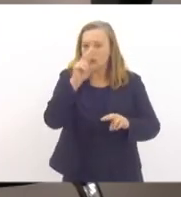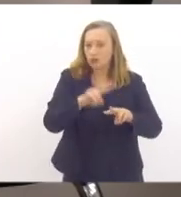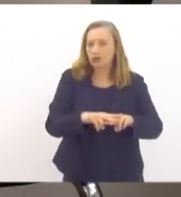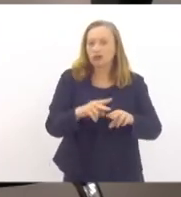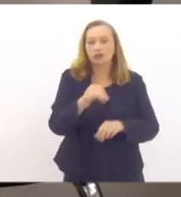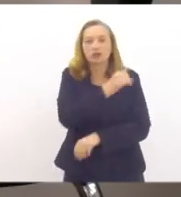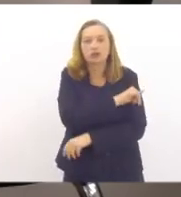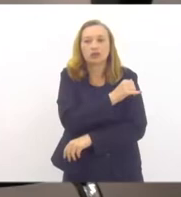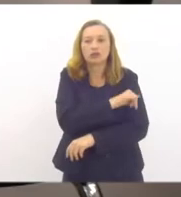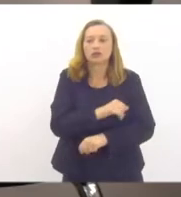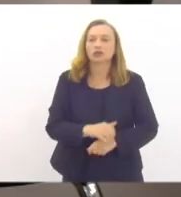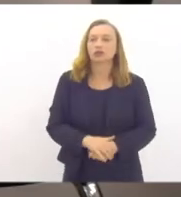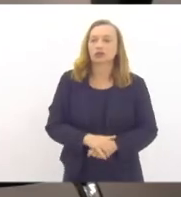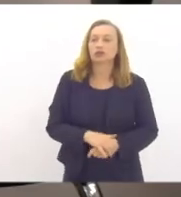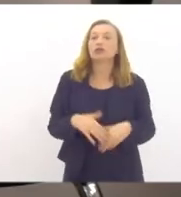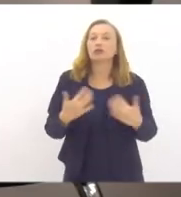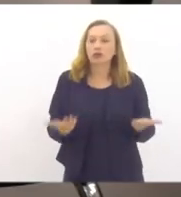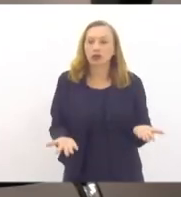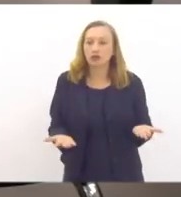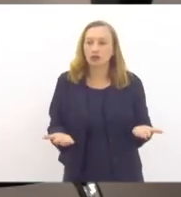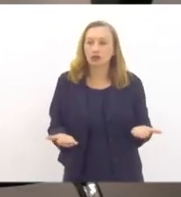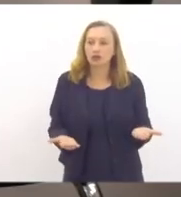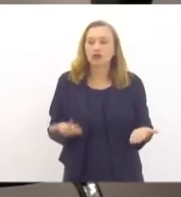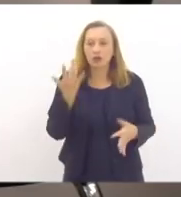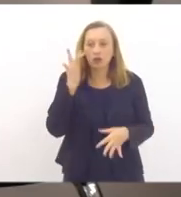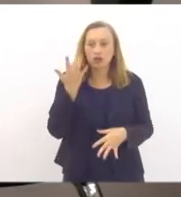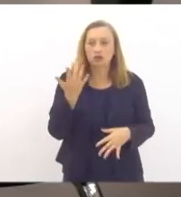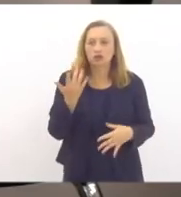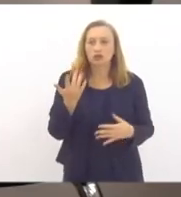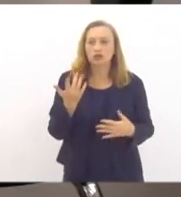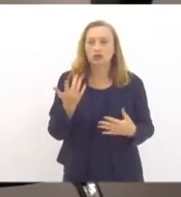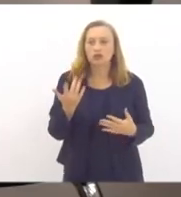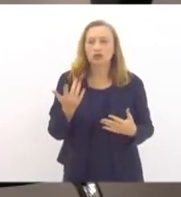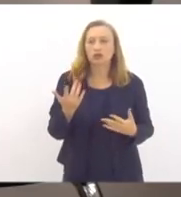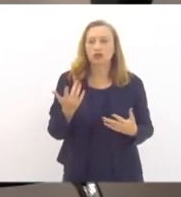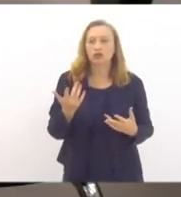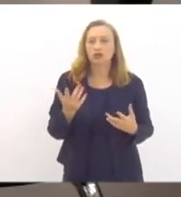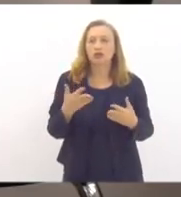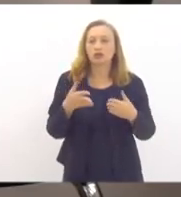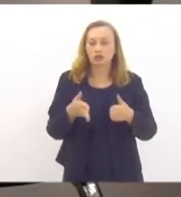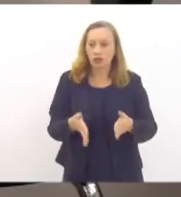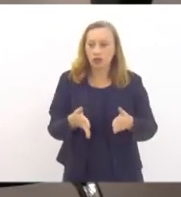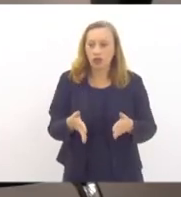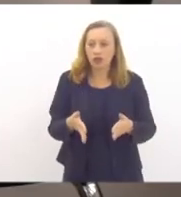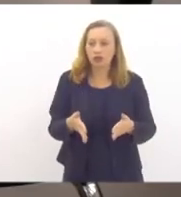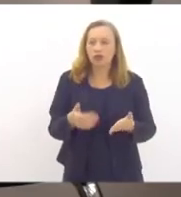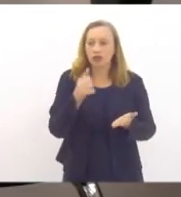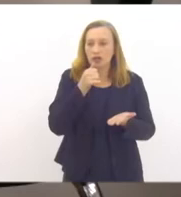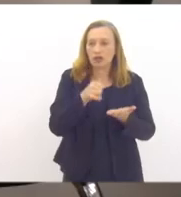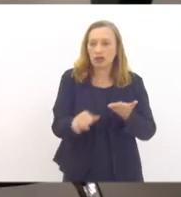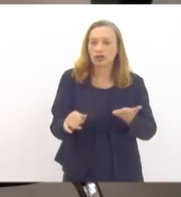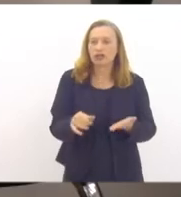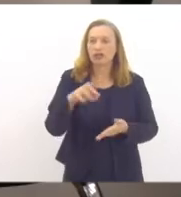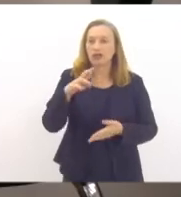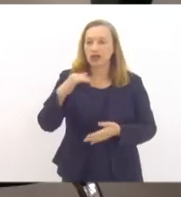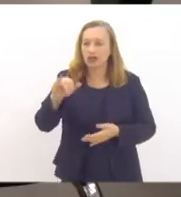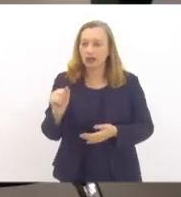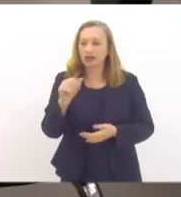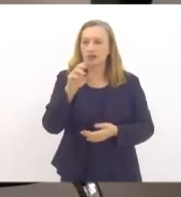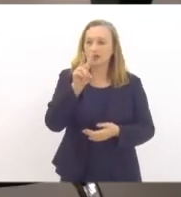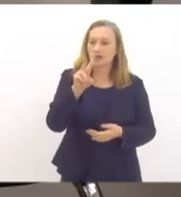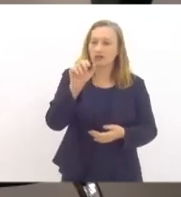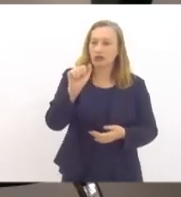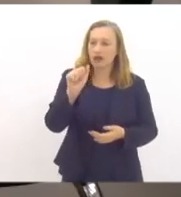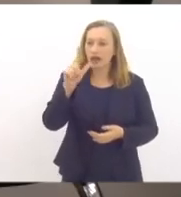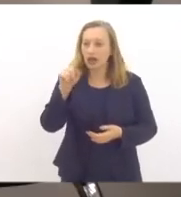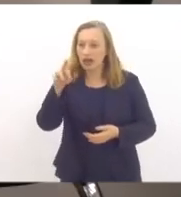no Rio de Janeiro. Então, acho que isso é algo que merece ser ressaltado. E aí tem, enfim, a carta da Mariana da Conceição, da Valéria, da